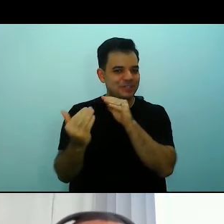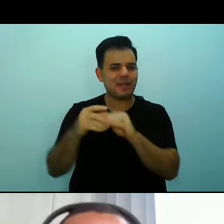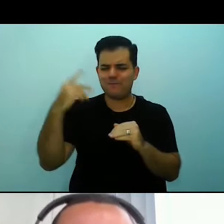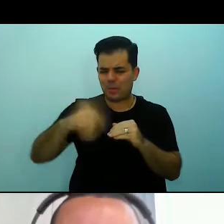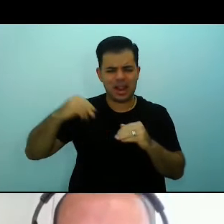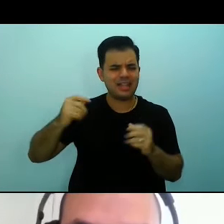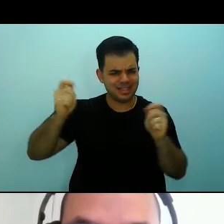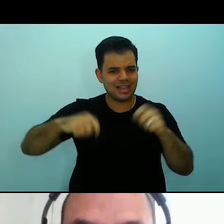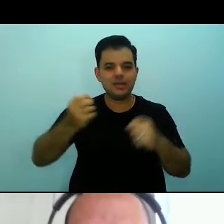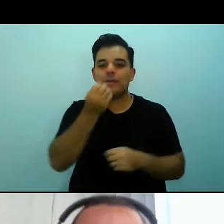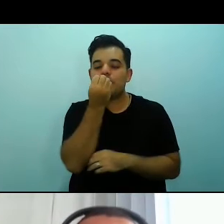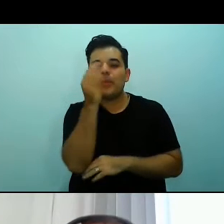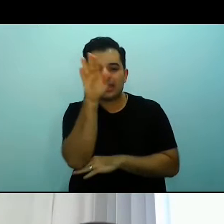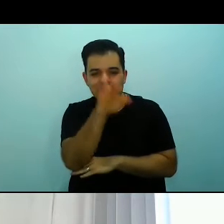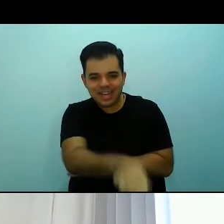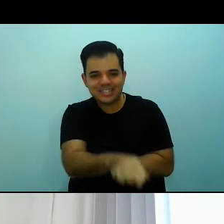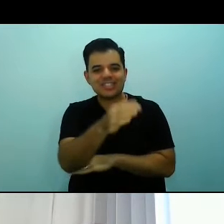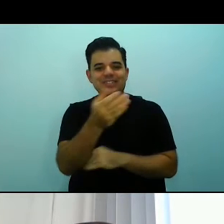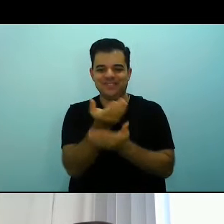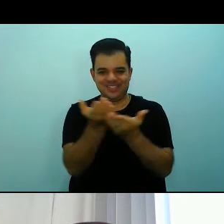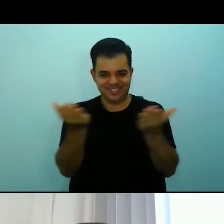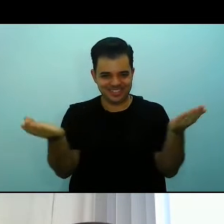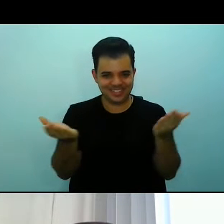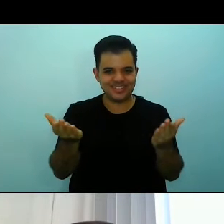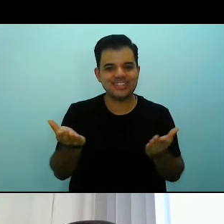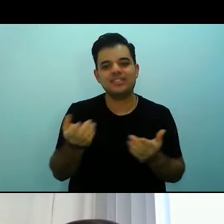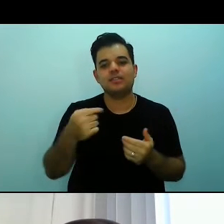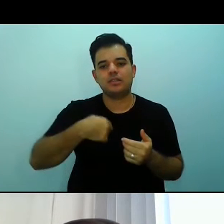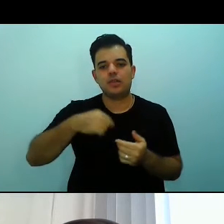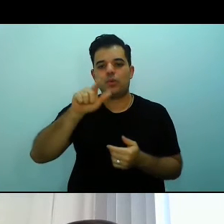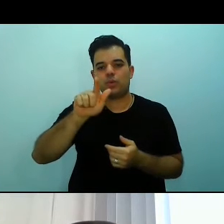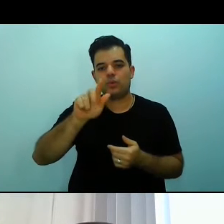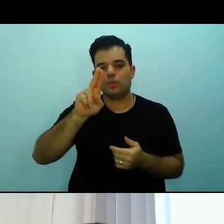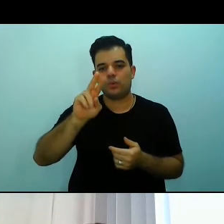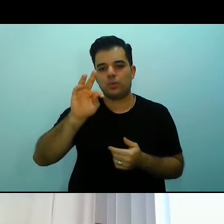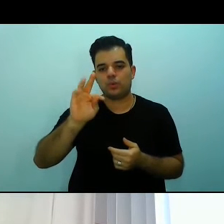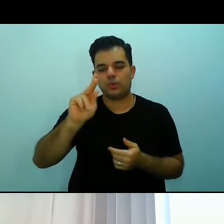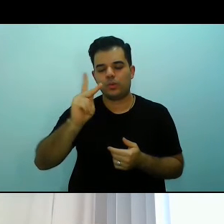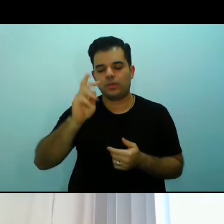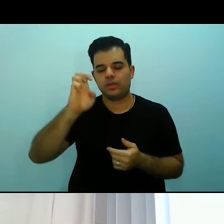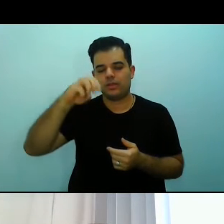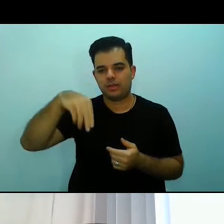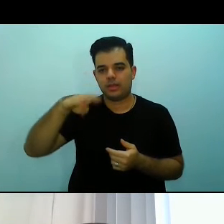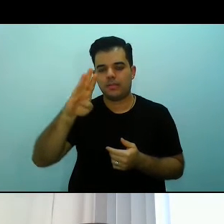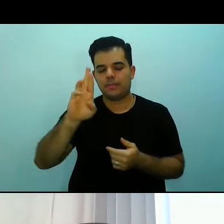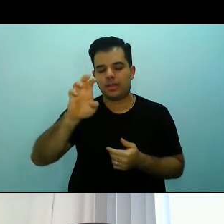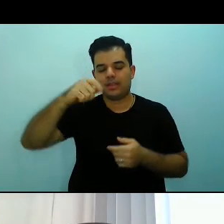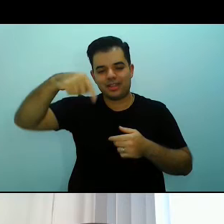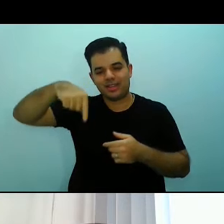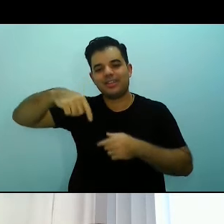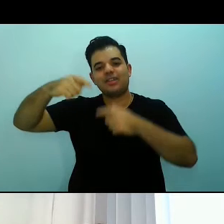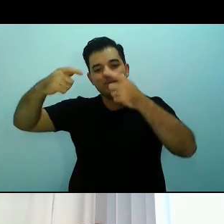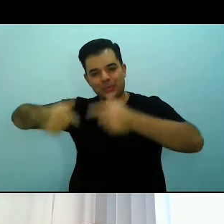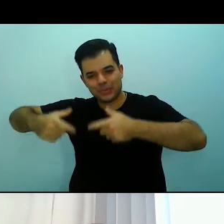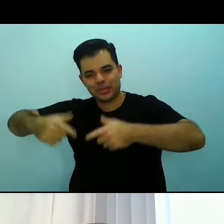vamos lá, né? Boa tarde, gente. Fechou. Bom, eu sou o Gutenberg, eu sou aqui de Recife, estou